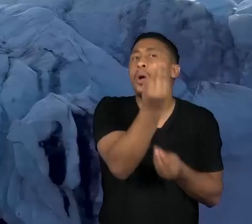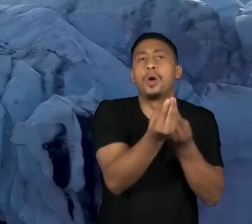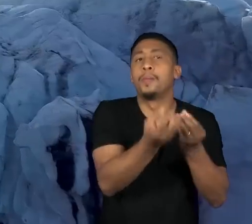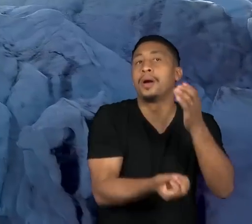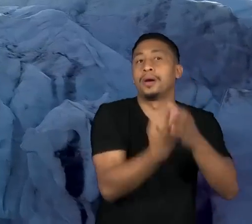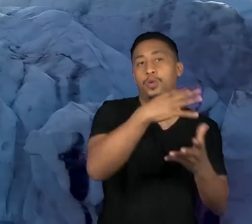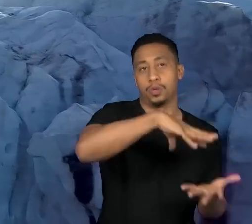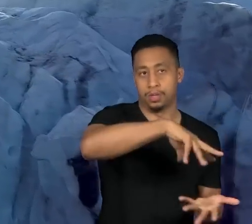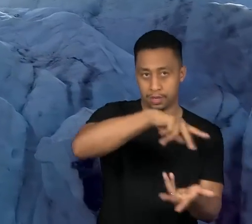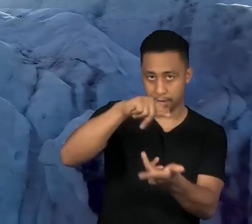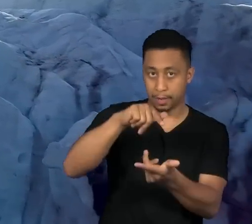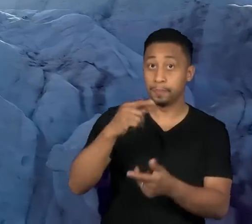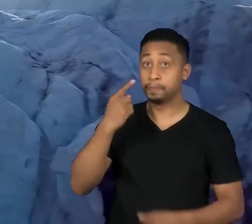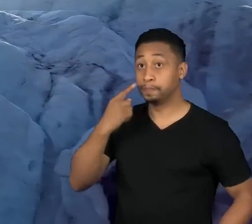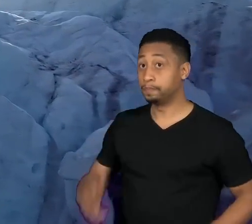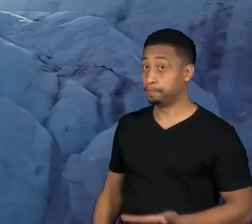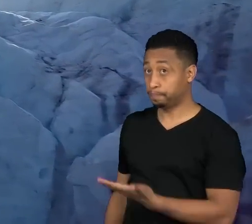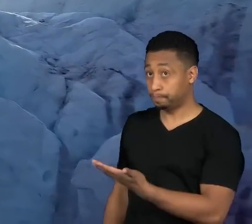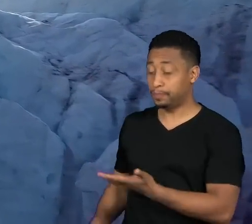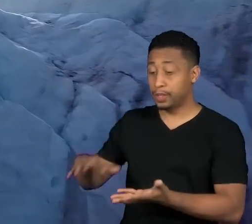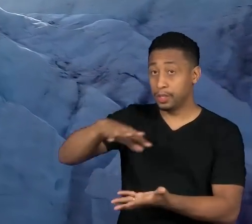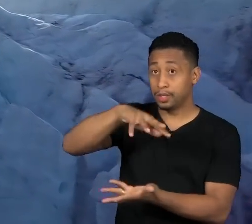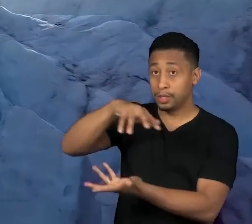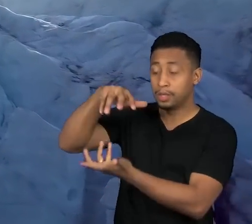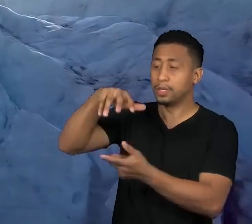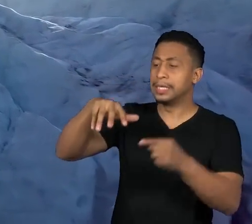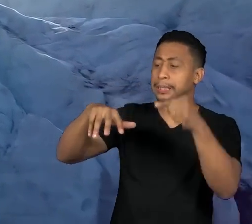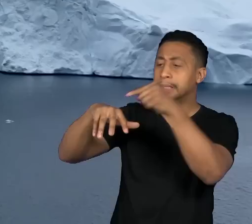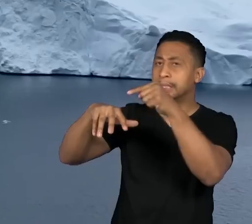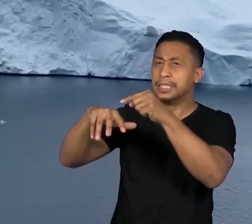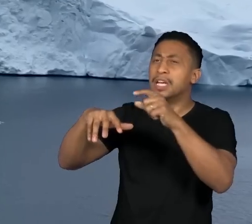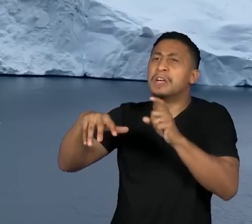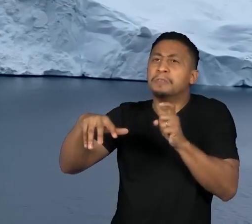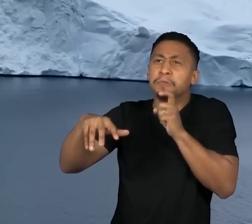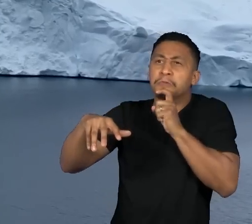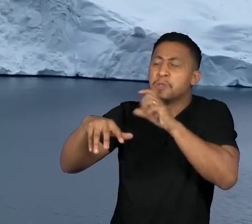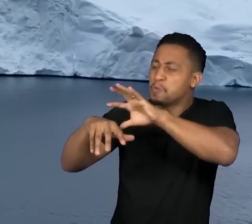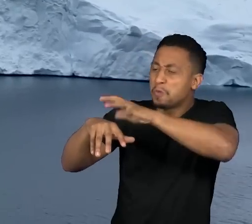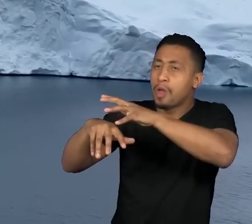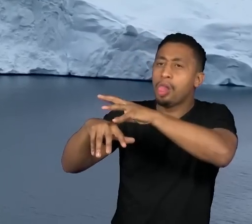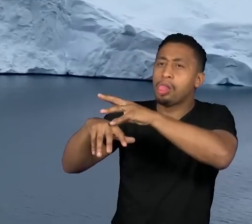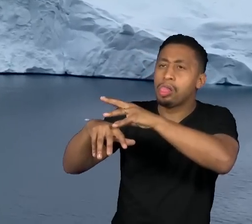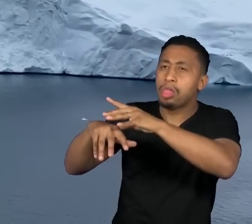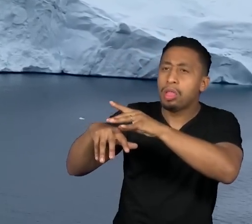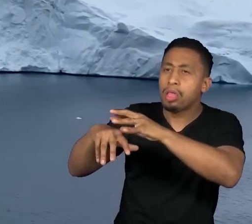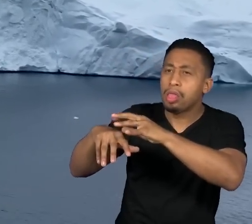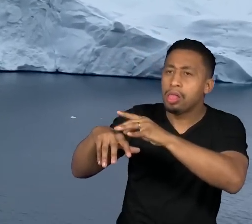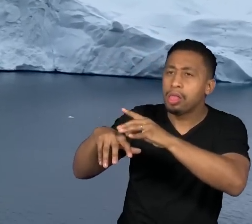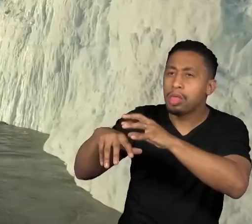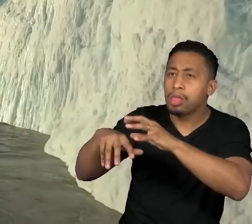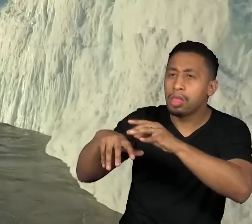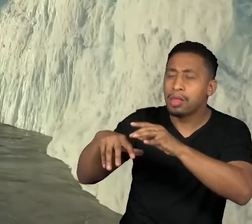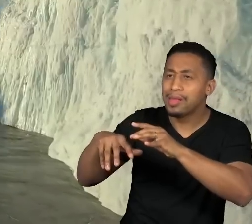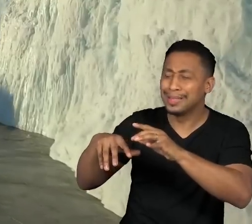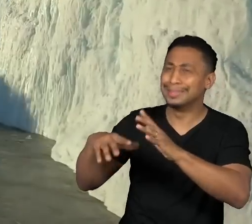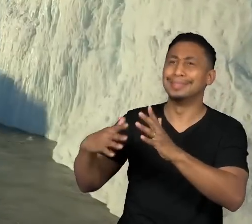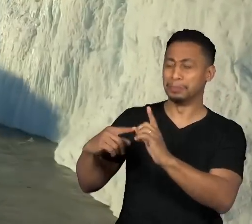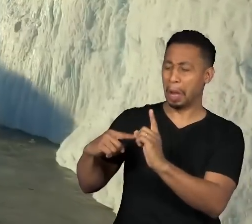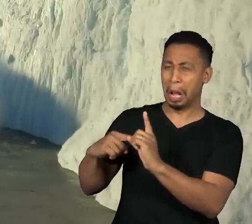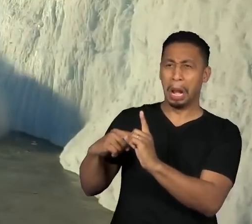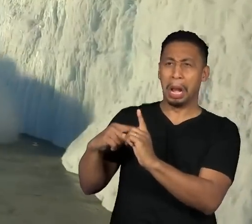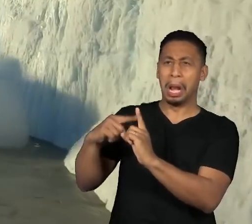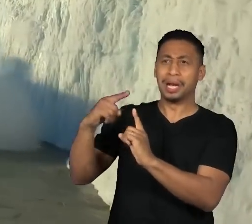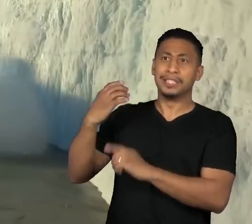Antártica atinge os níveis mais baixos já registrados até agora no continente. O degelo rápido